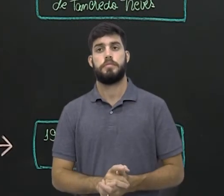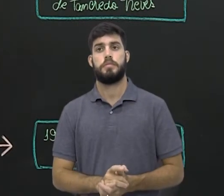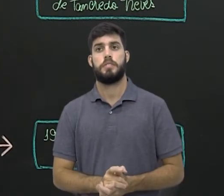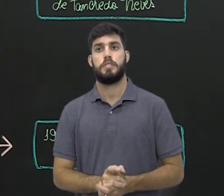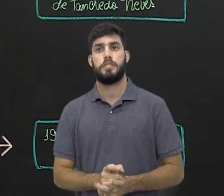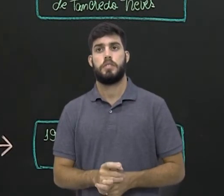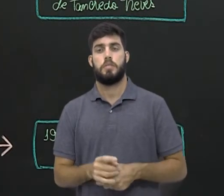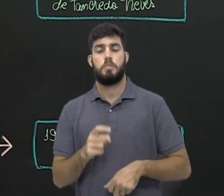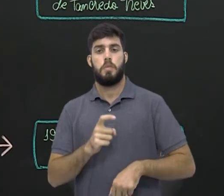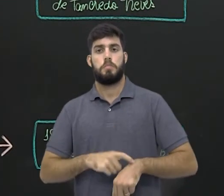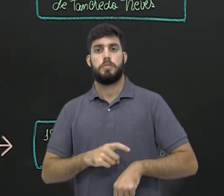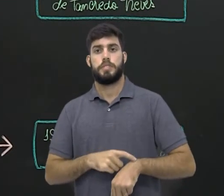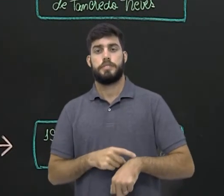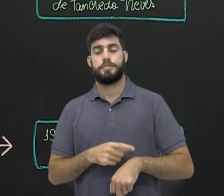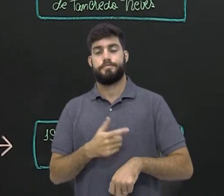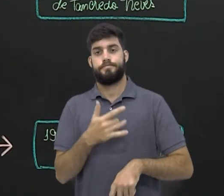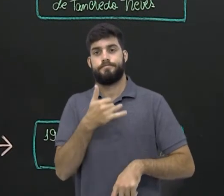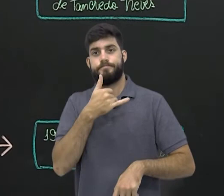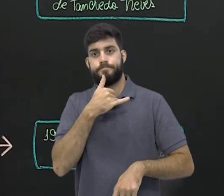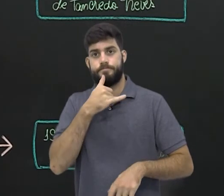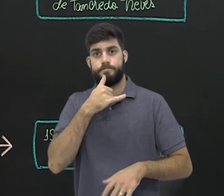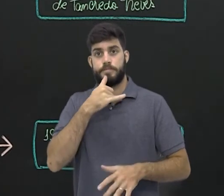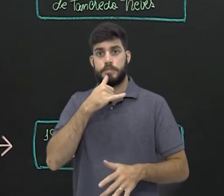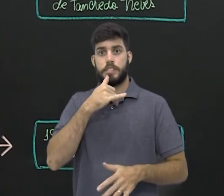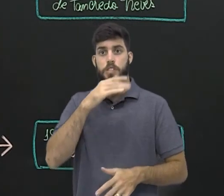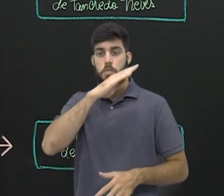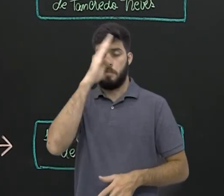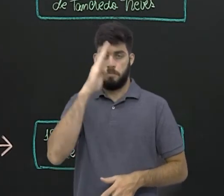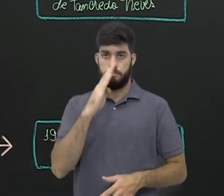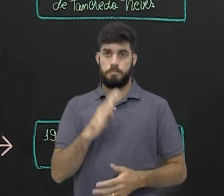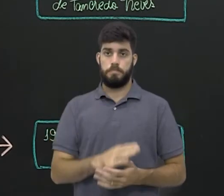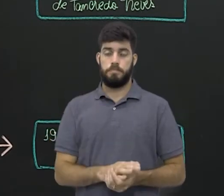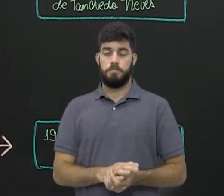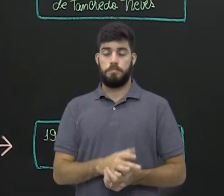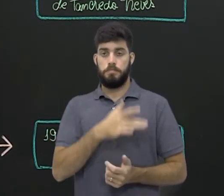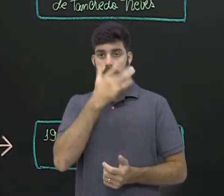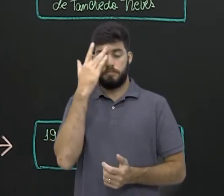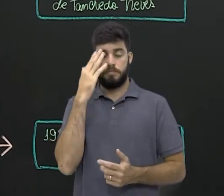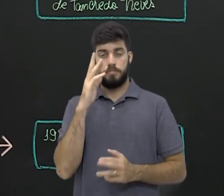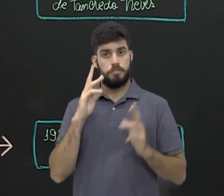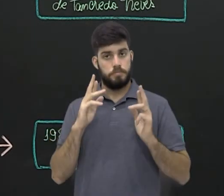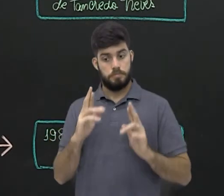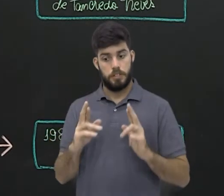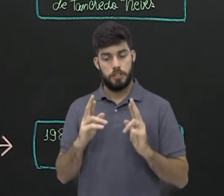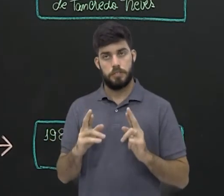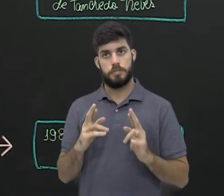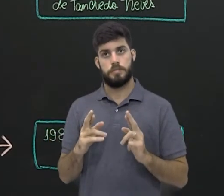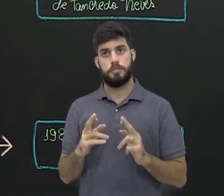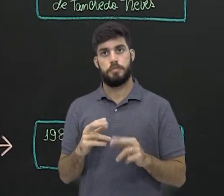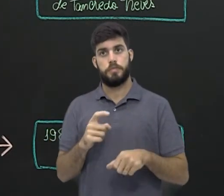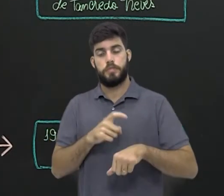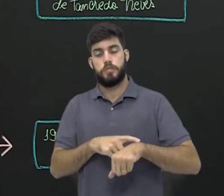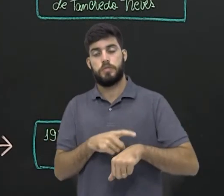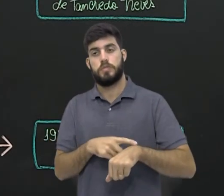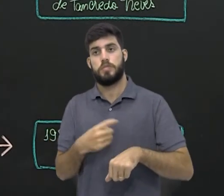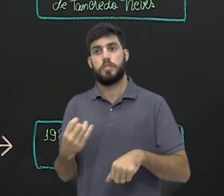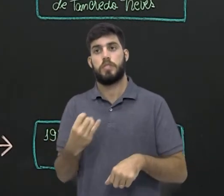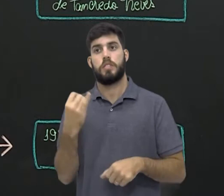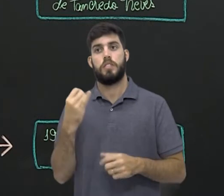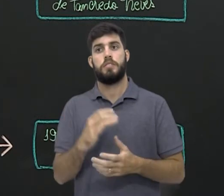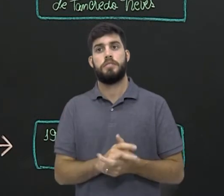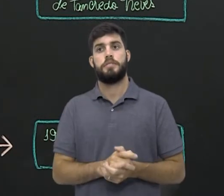comoção nacional, porque as pessoas esperavam que o governo do Tancredo fosse um momento, né, de transição para a